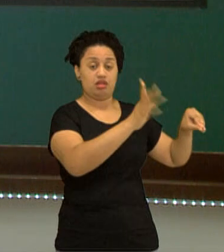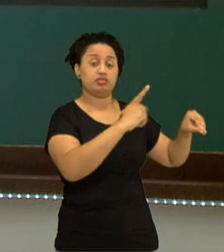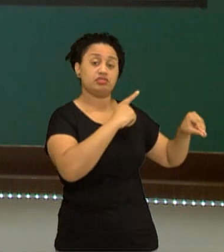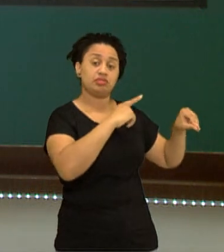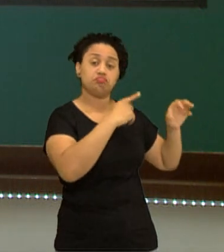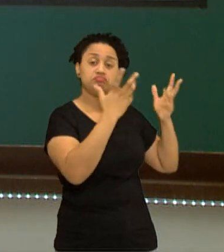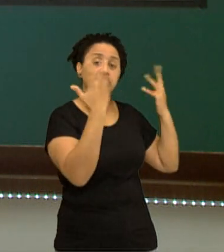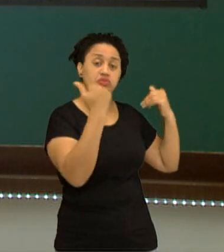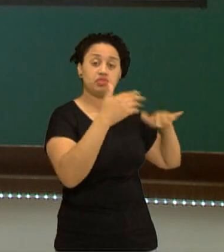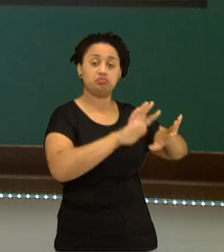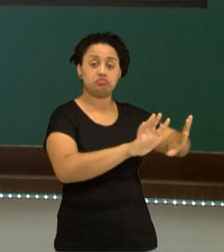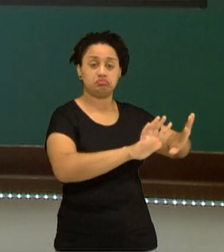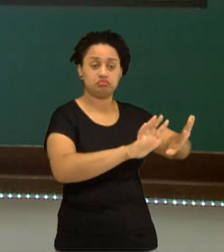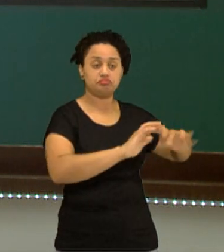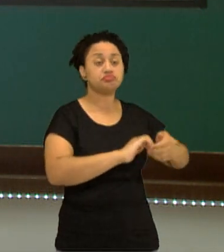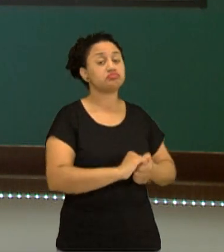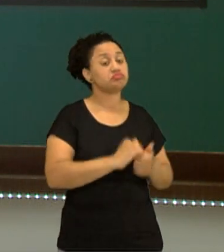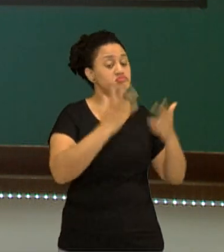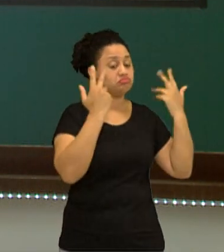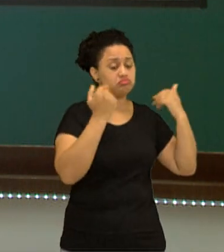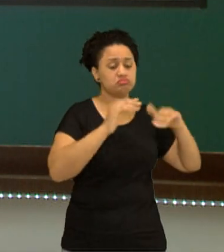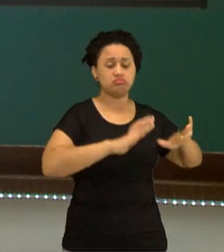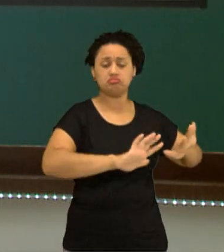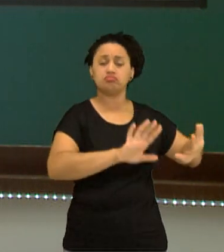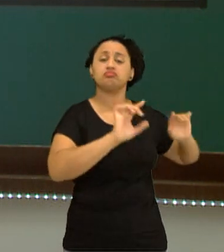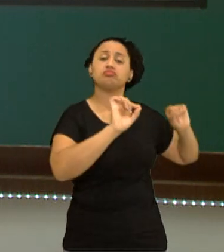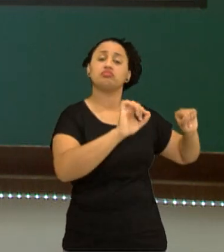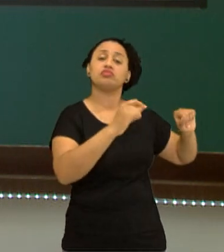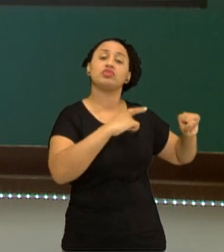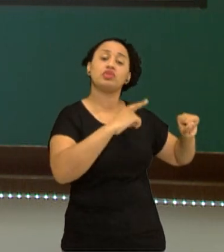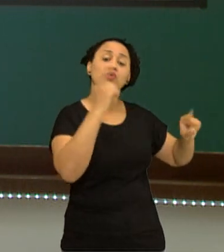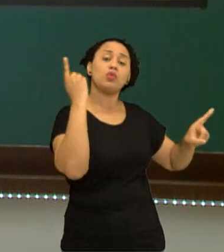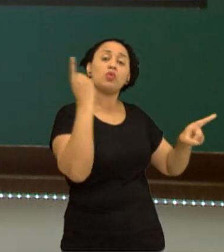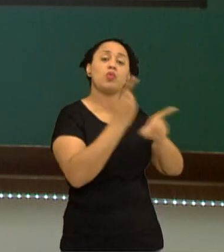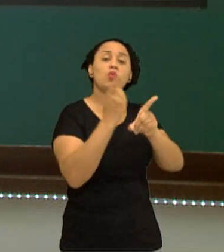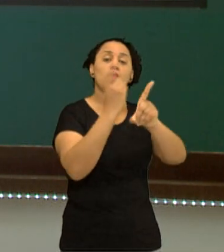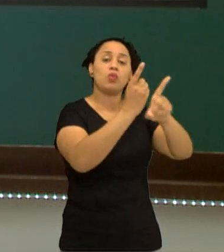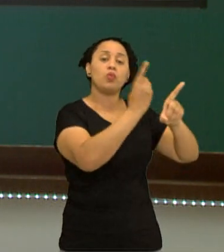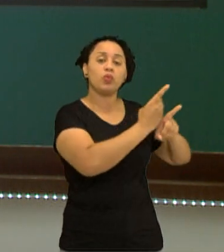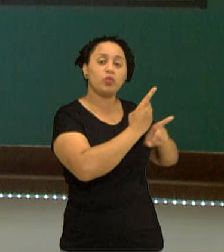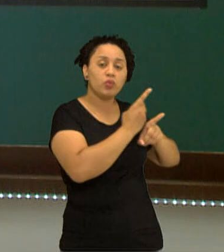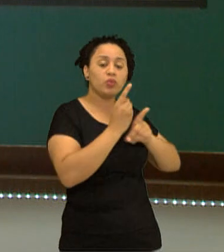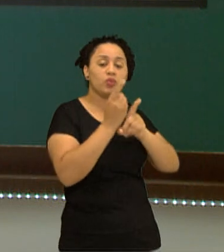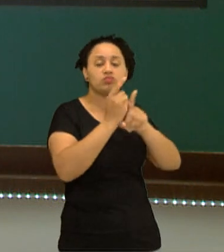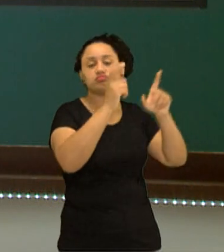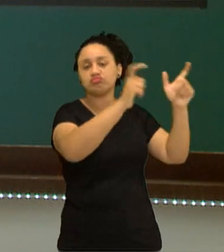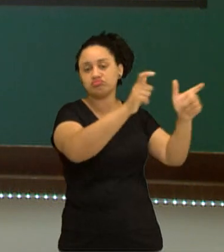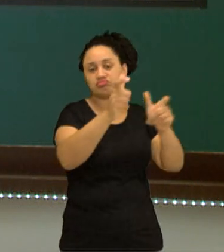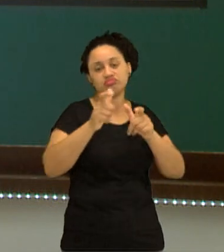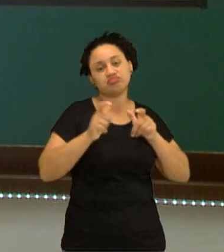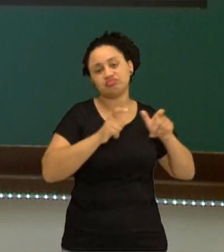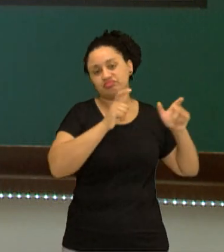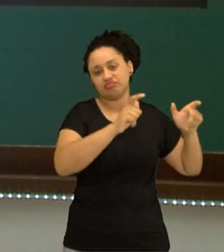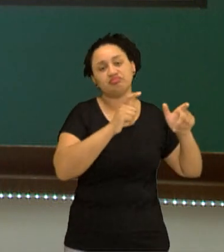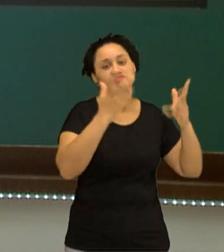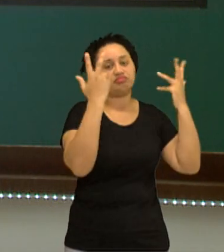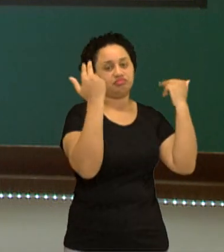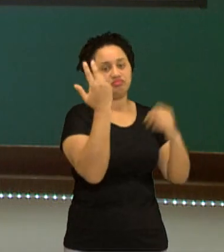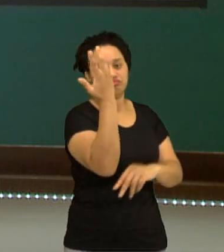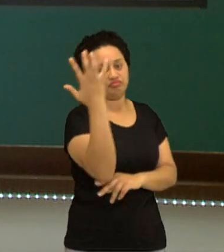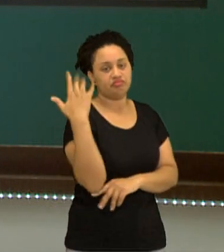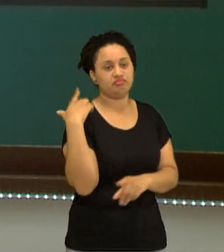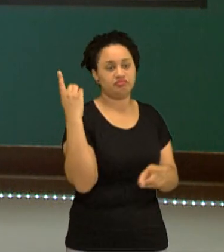nós percebemos que material natural é aquele que nós encontramos nos espaços, né, na